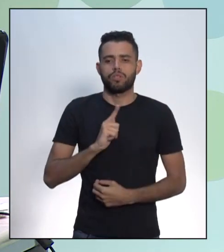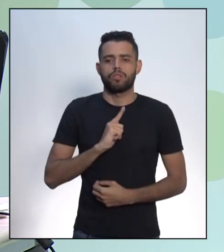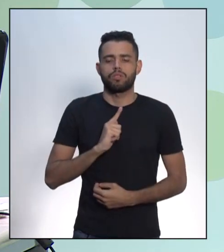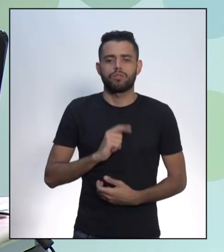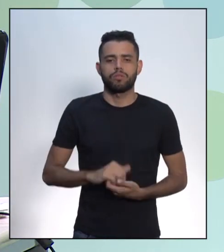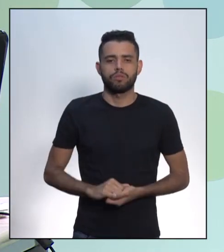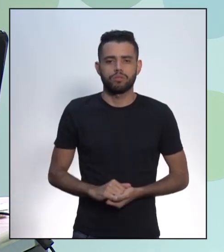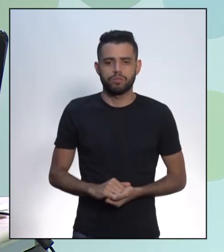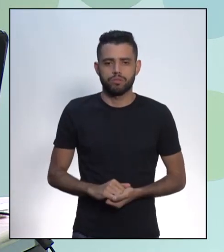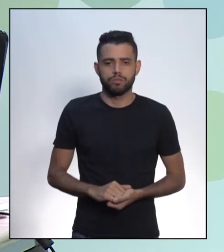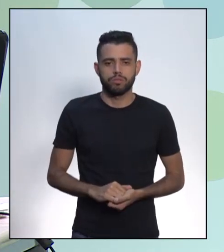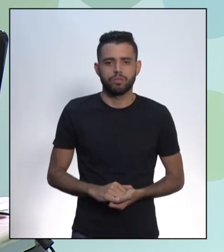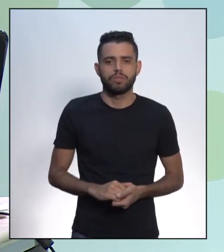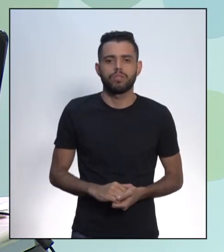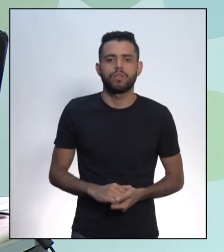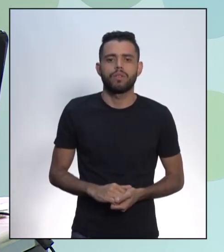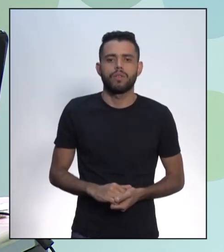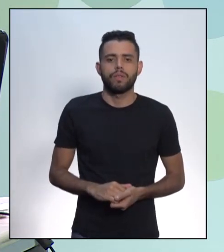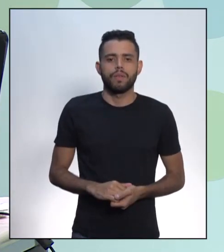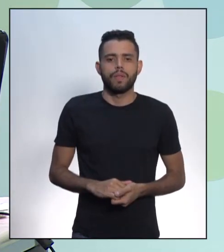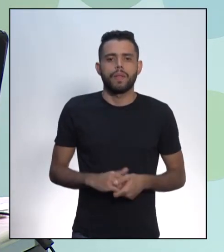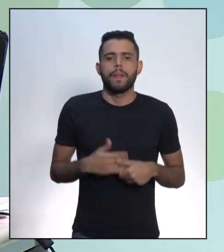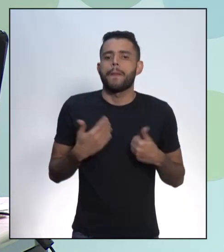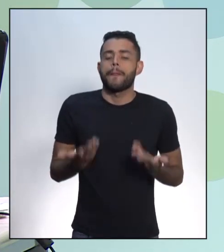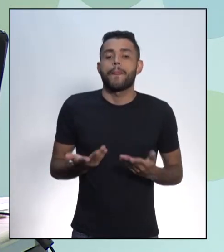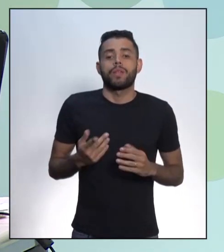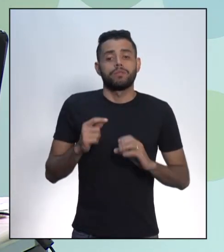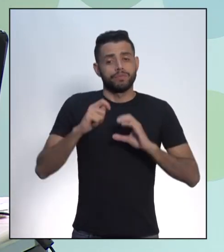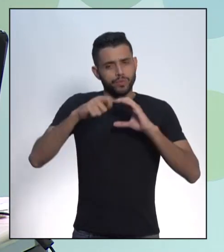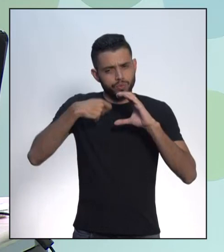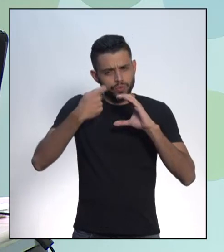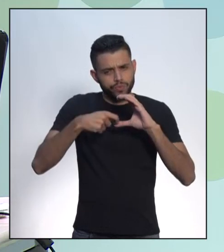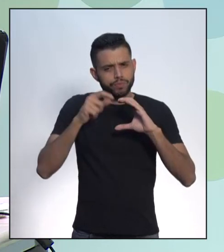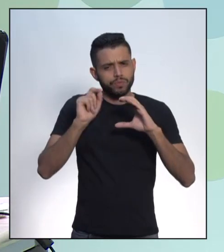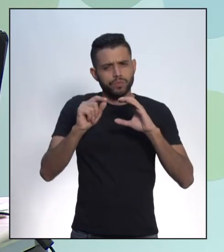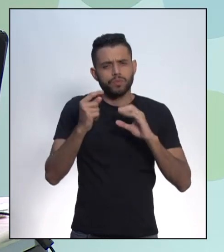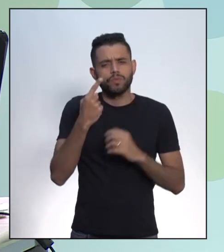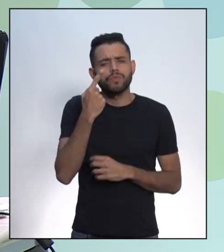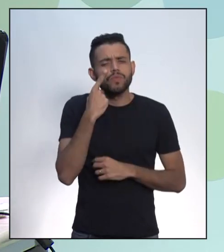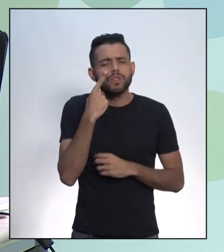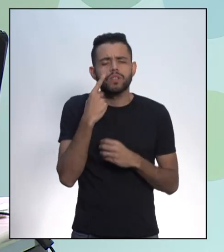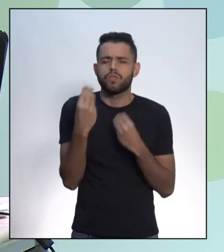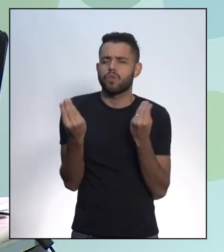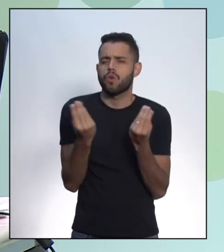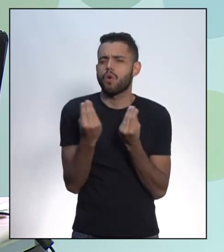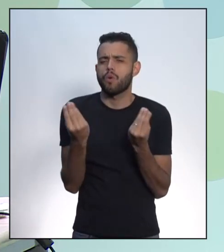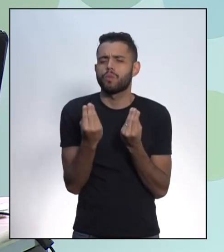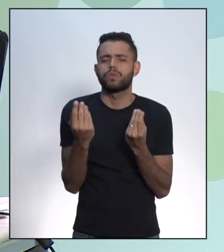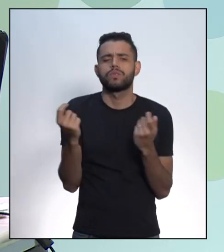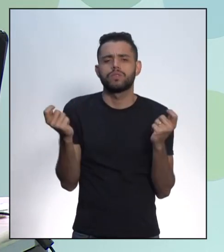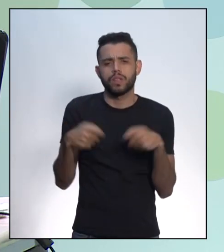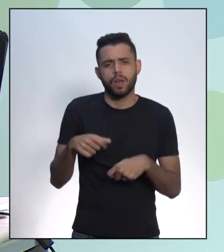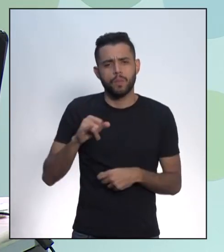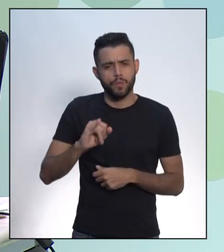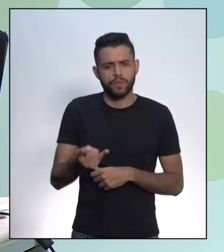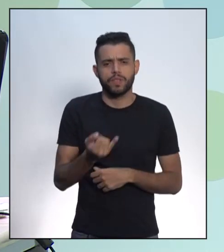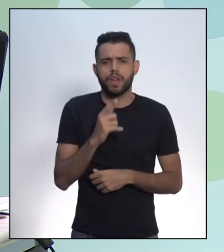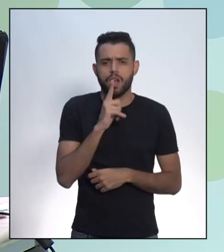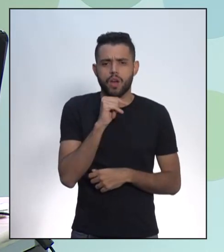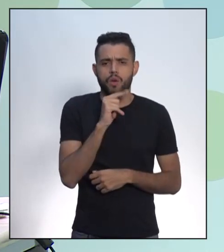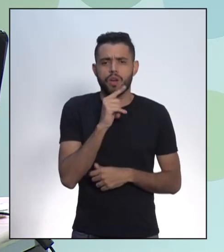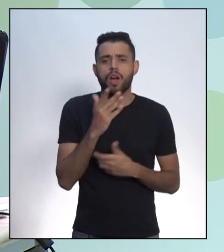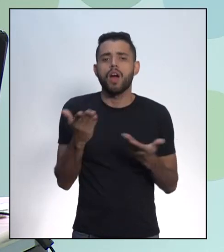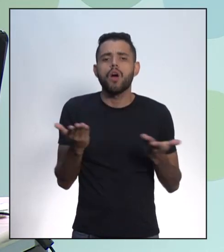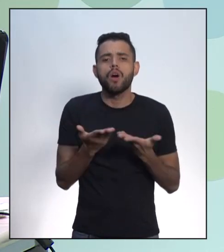Então, pessoal, o vídeo deu para vocês terem uma boa ideia de como, né, nós podemos reaproveitar essa água. Então, agora vamos